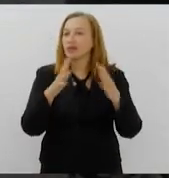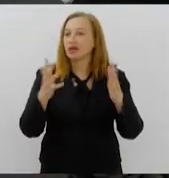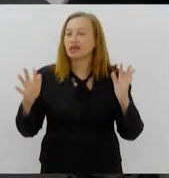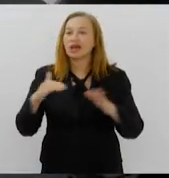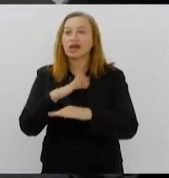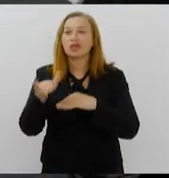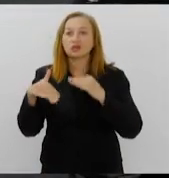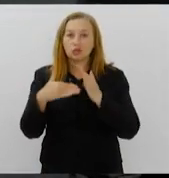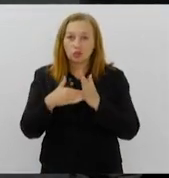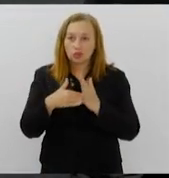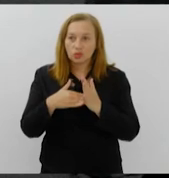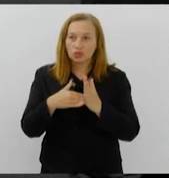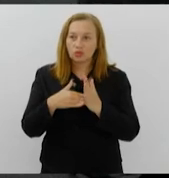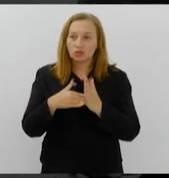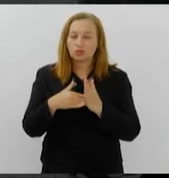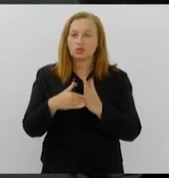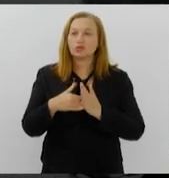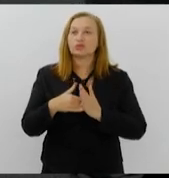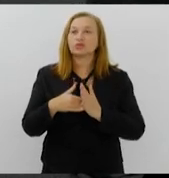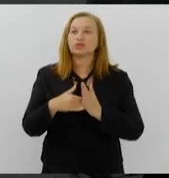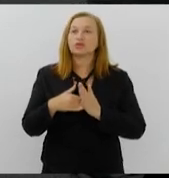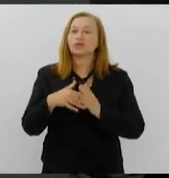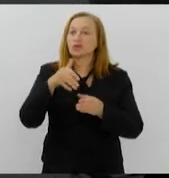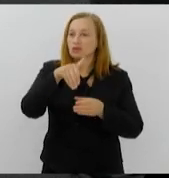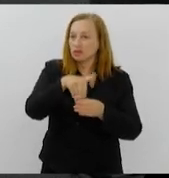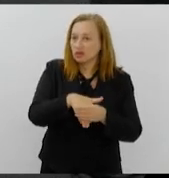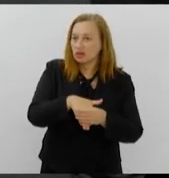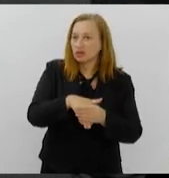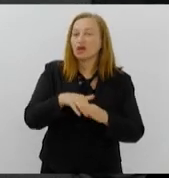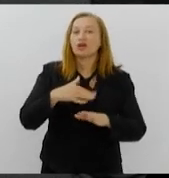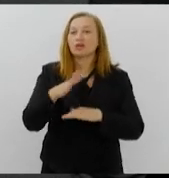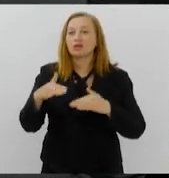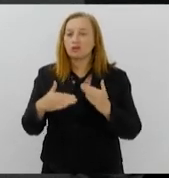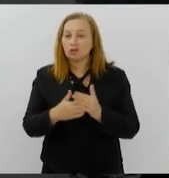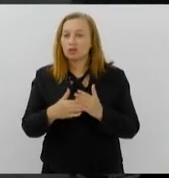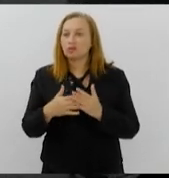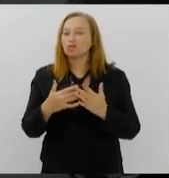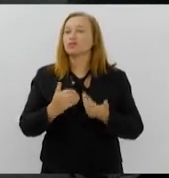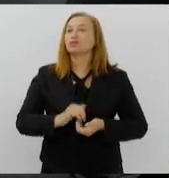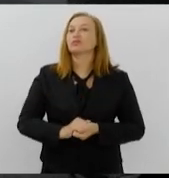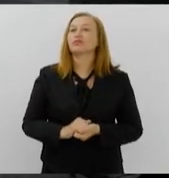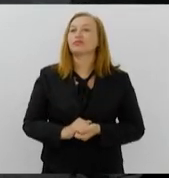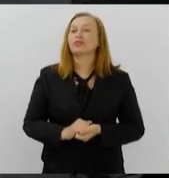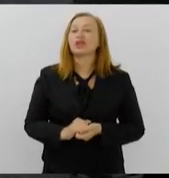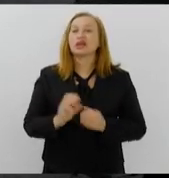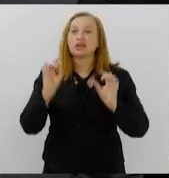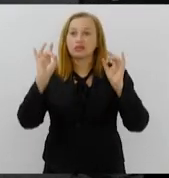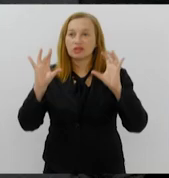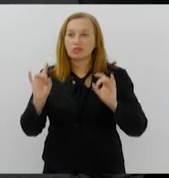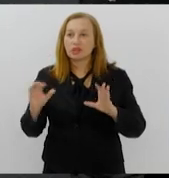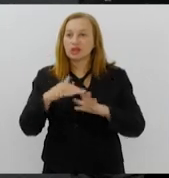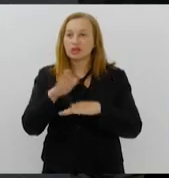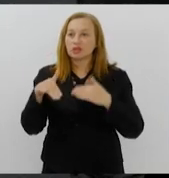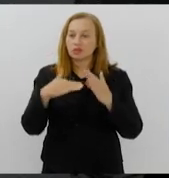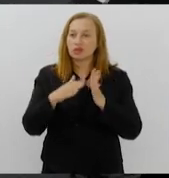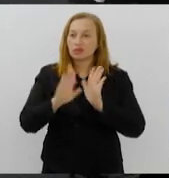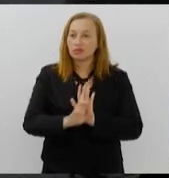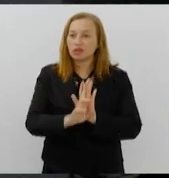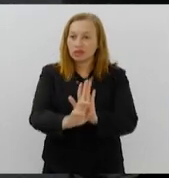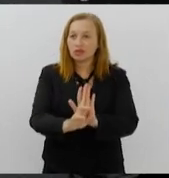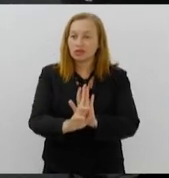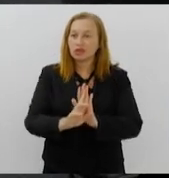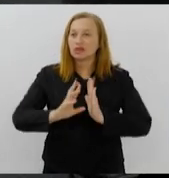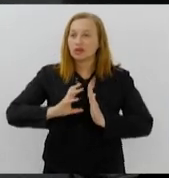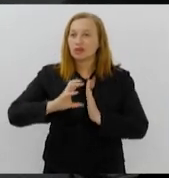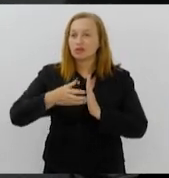todas e todos no pleito eleitoral, aquelas e aqueles que tiveram êxito, mas especialmente aquelas e aqueles que, representando seus partidos e